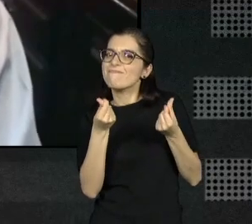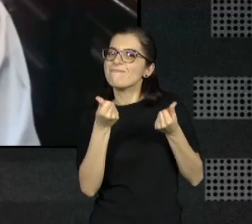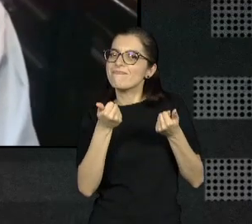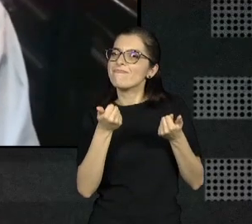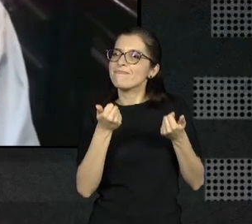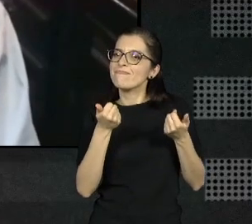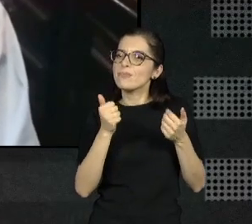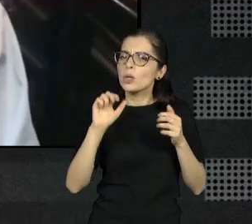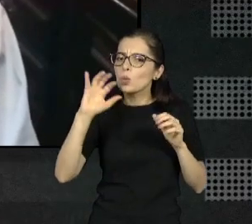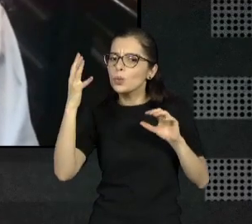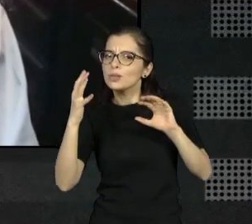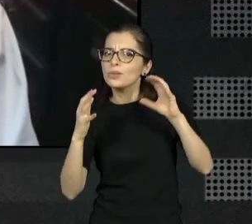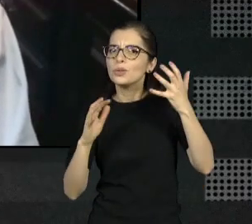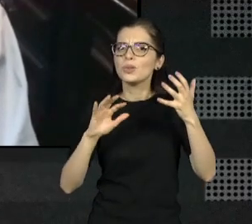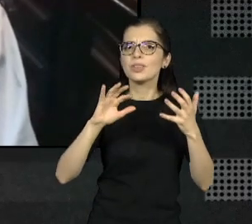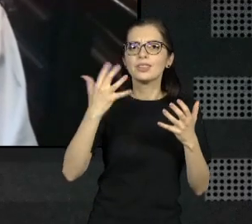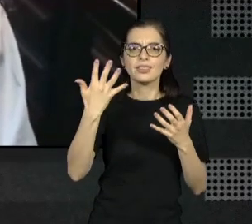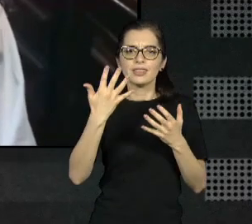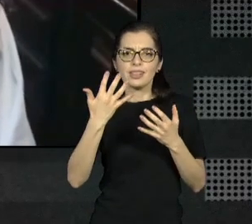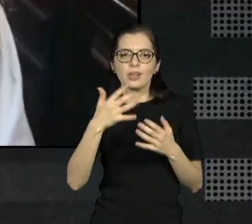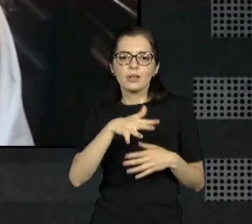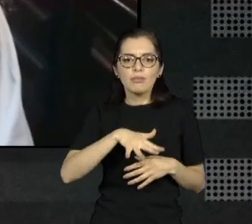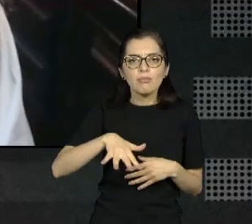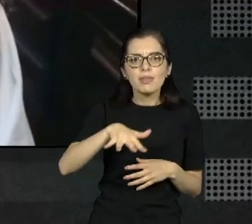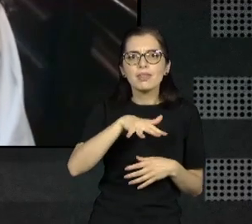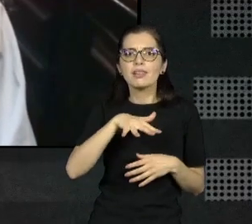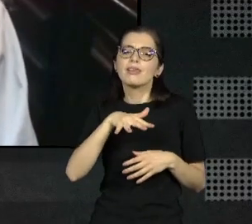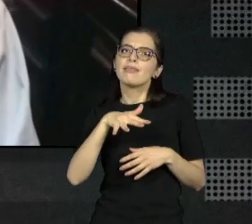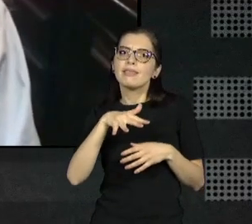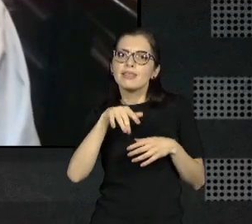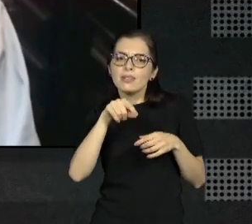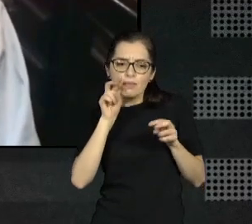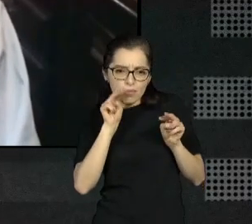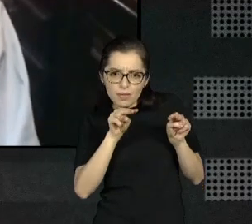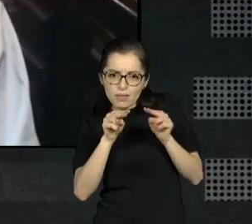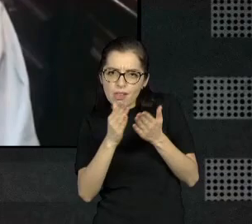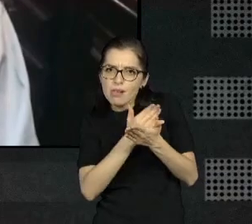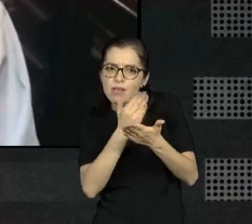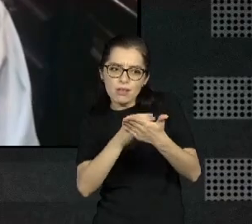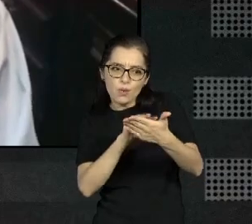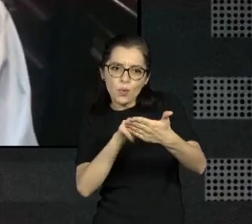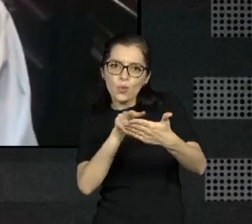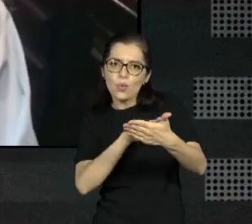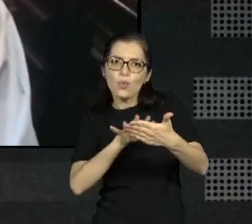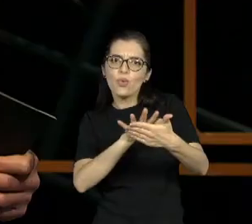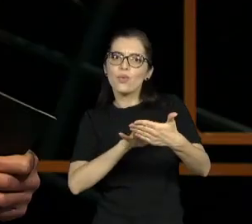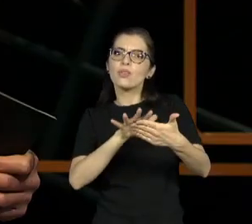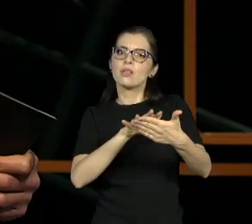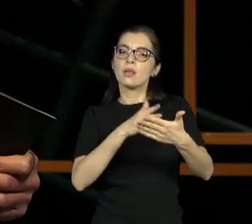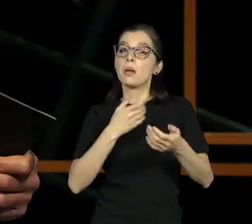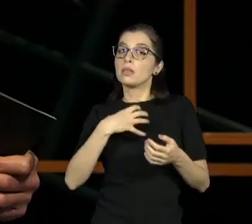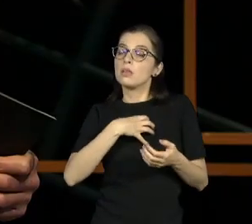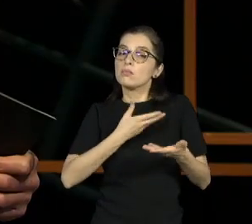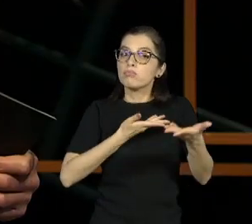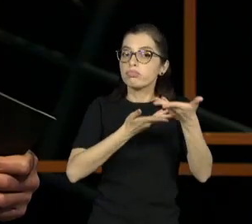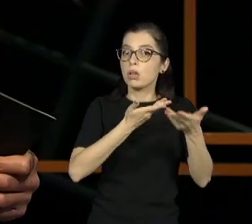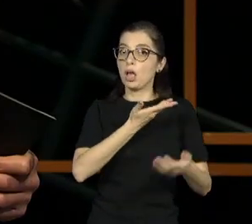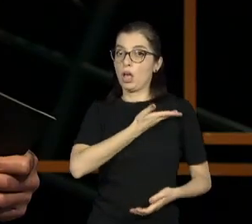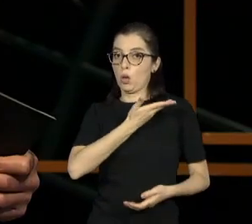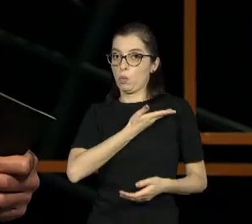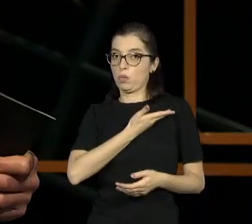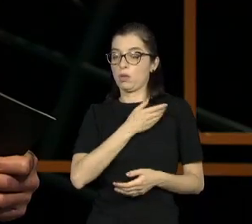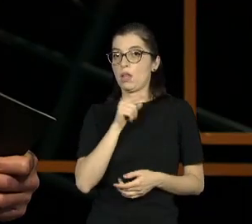causas que o destino vai montando, eu me tornei um dos melhores amigos dele. Nós ficamos